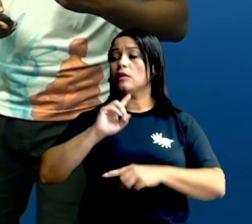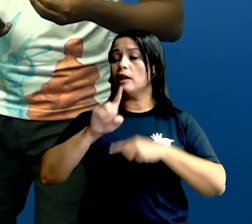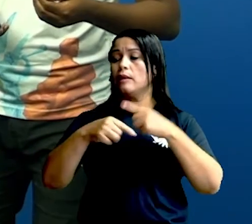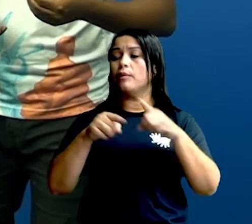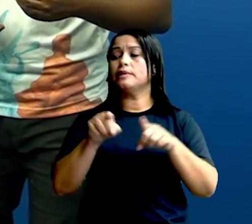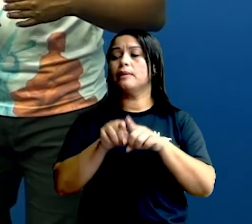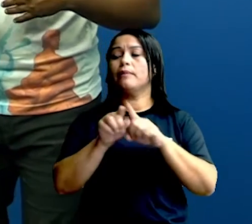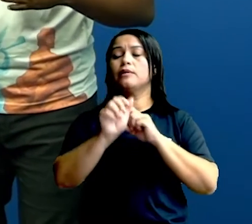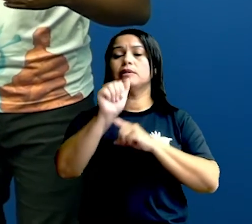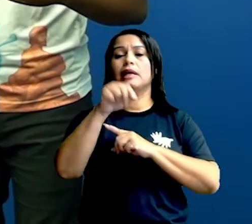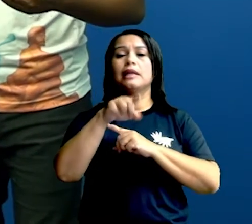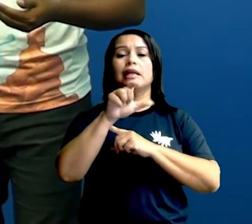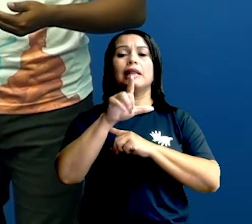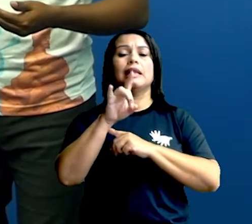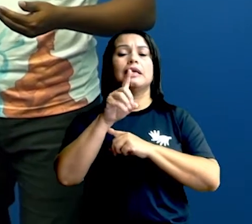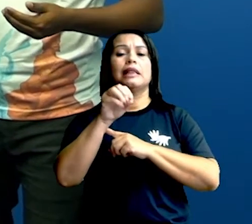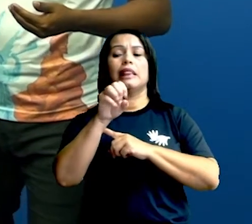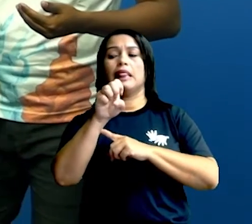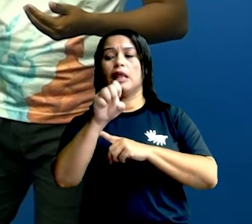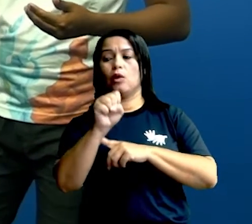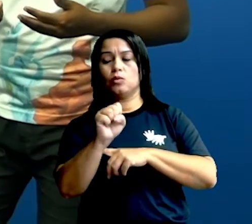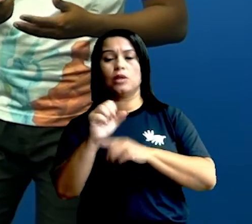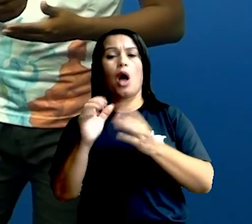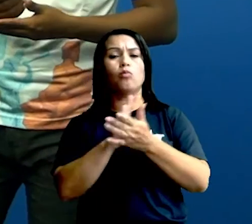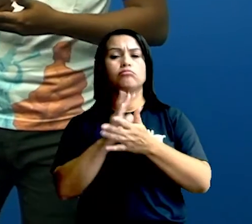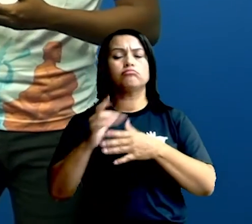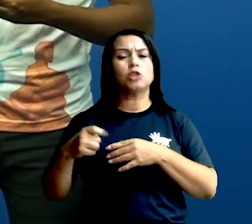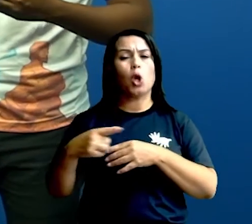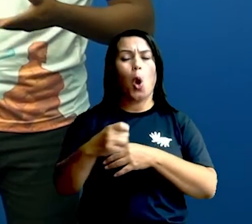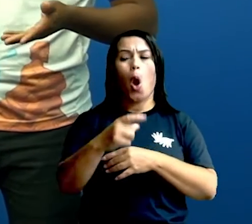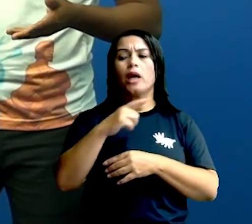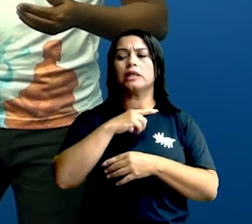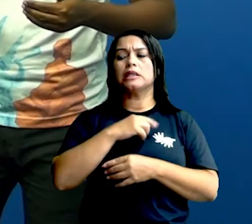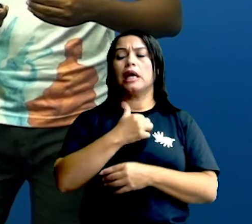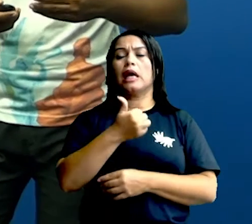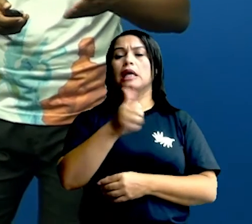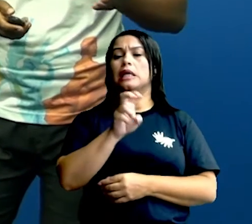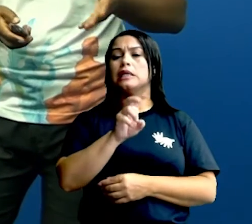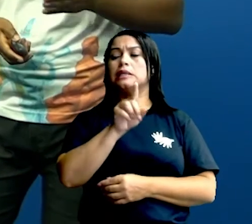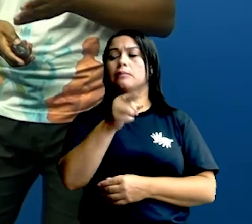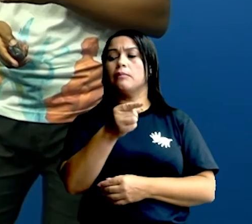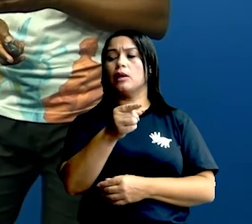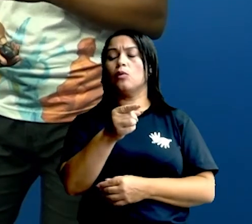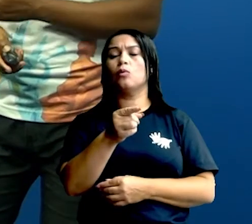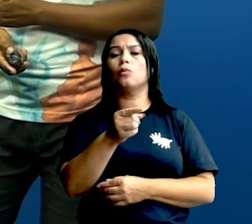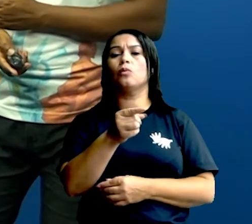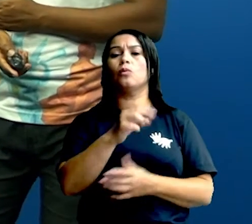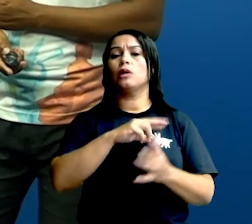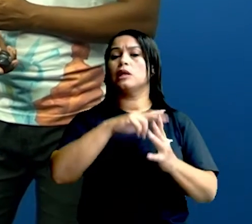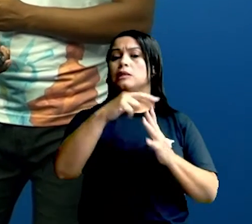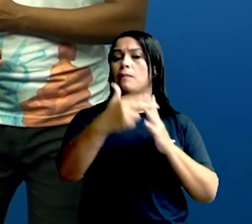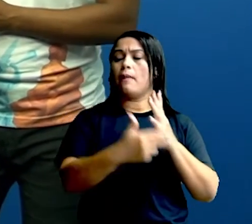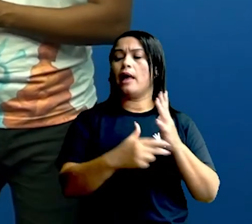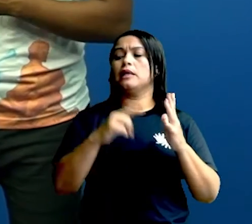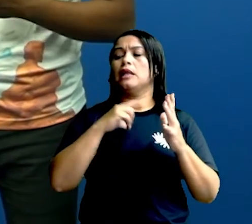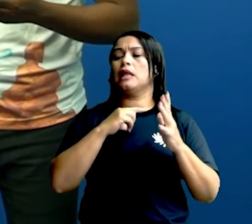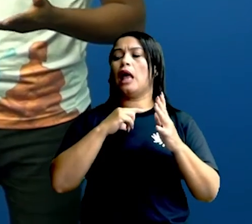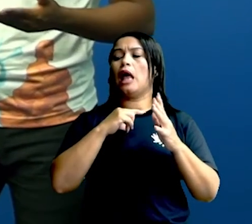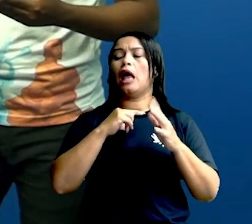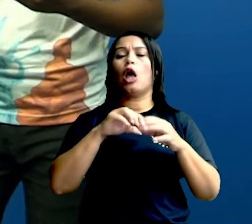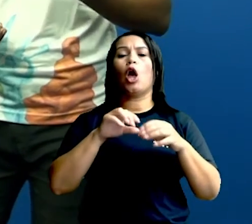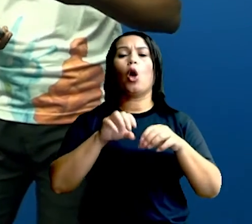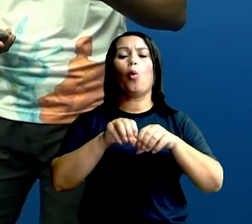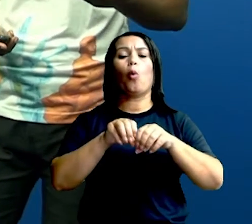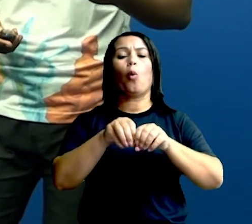nos anelídeos, como as minhocas e as sanguessugas, com mais de 16 mil espécies, com um corpo segmentado por anéis, por